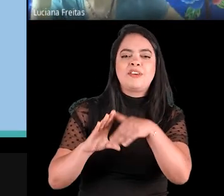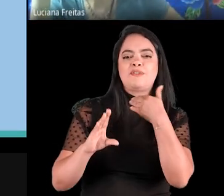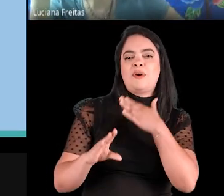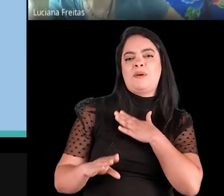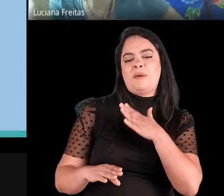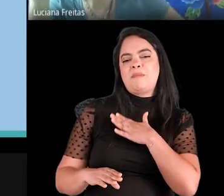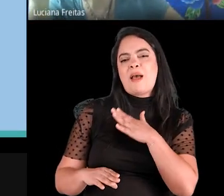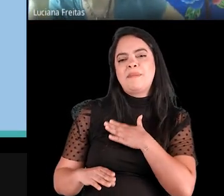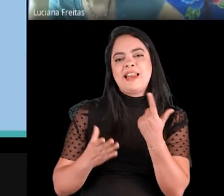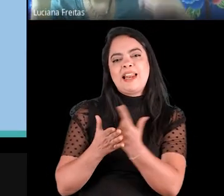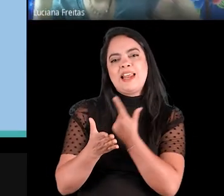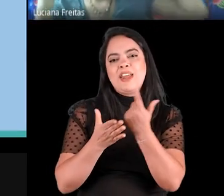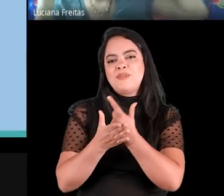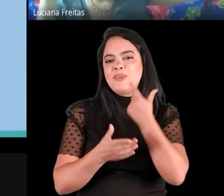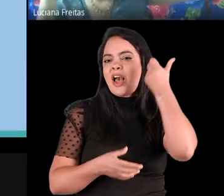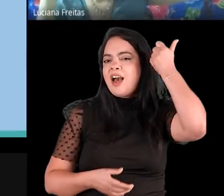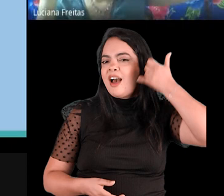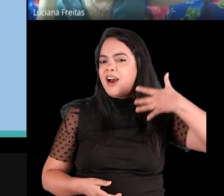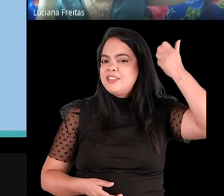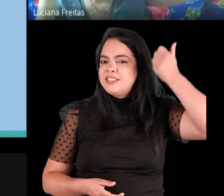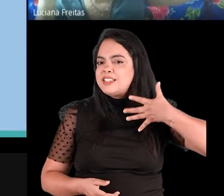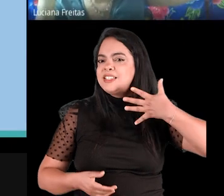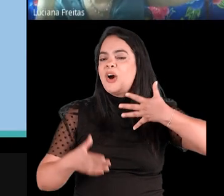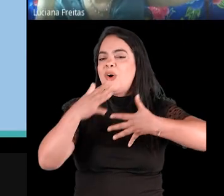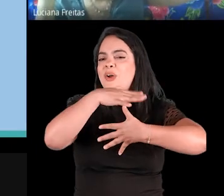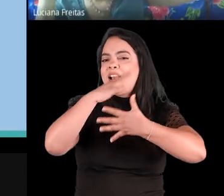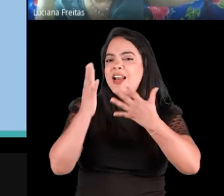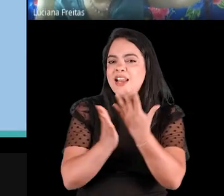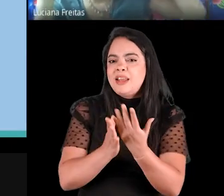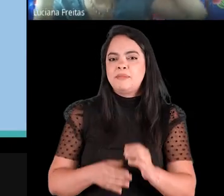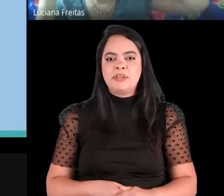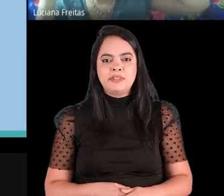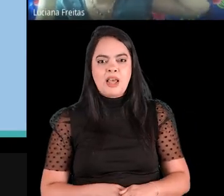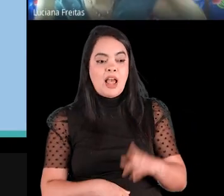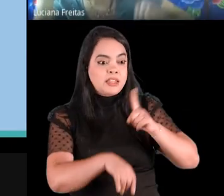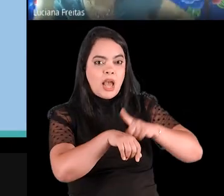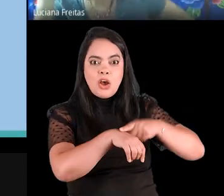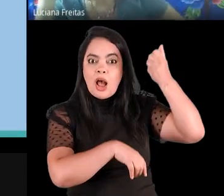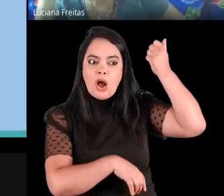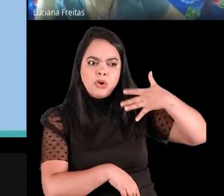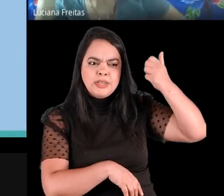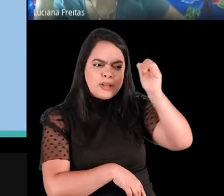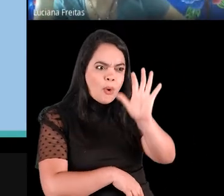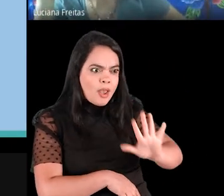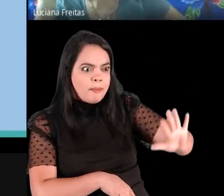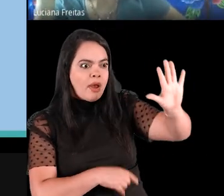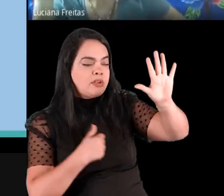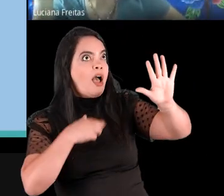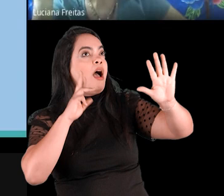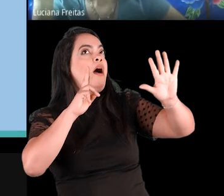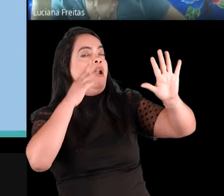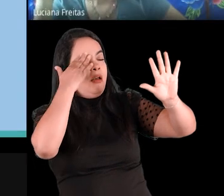de sinais, e aí no momento da descrição da imagem, eu dei graças a Deus de ter a descrição, porque pela imagem